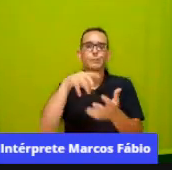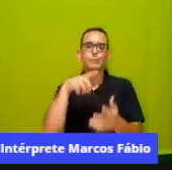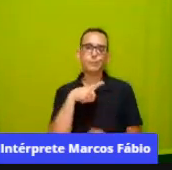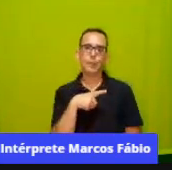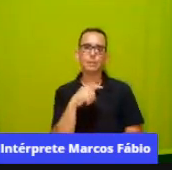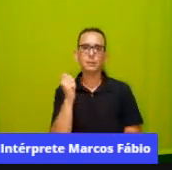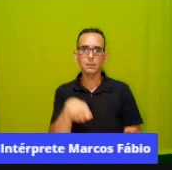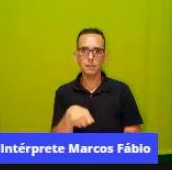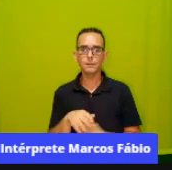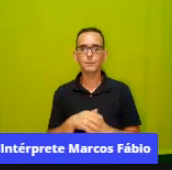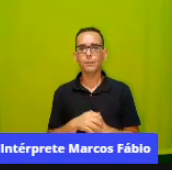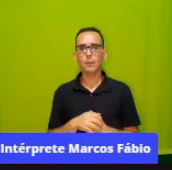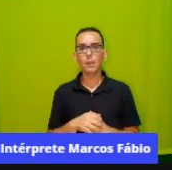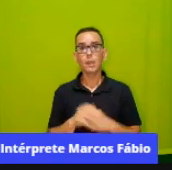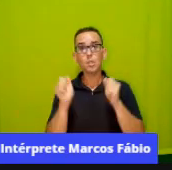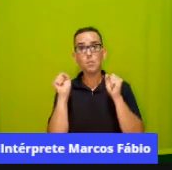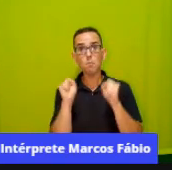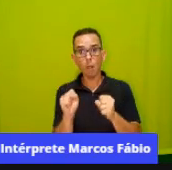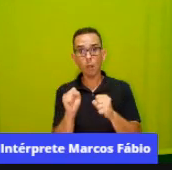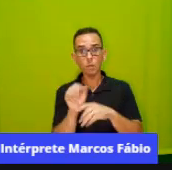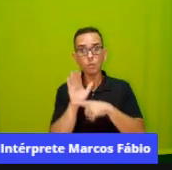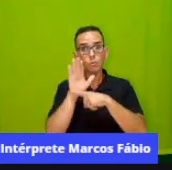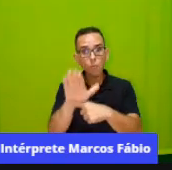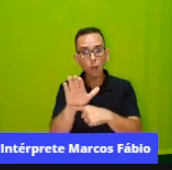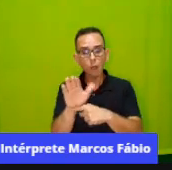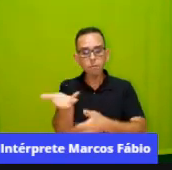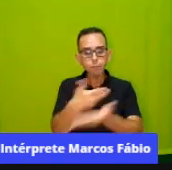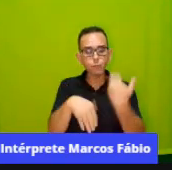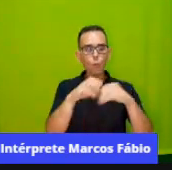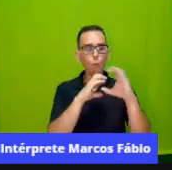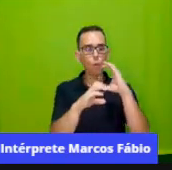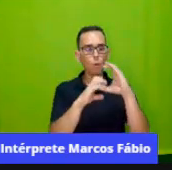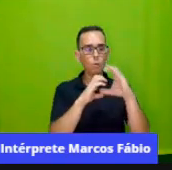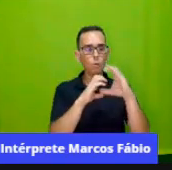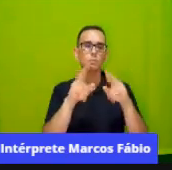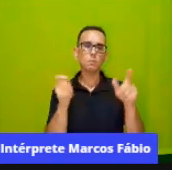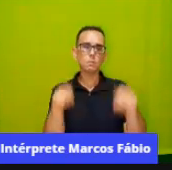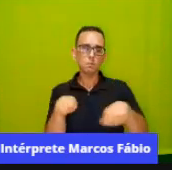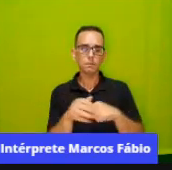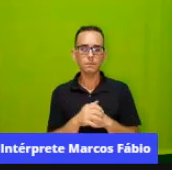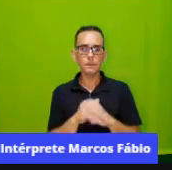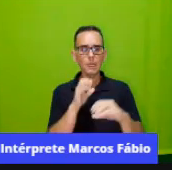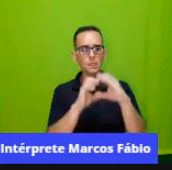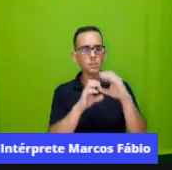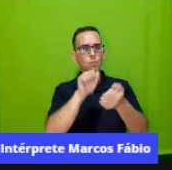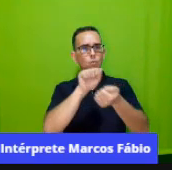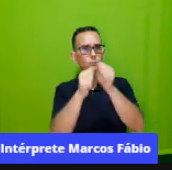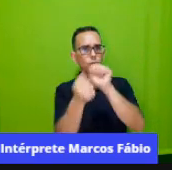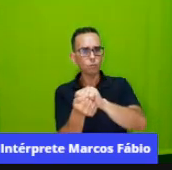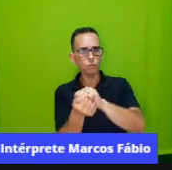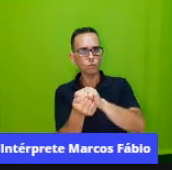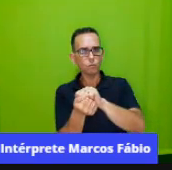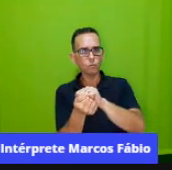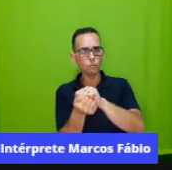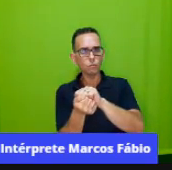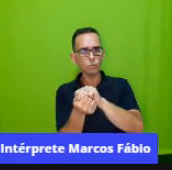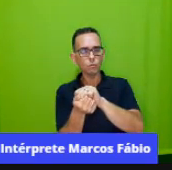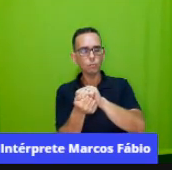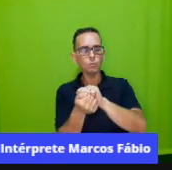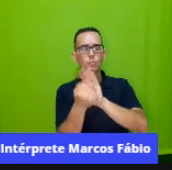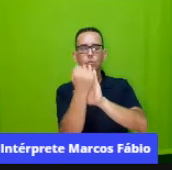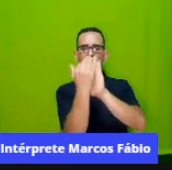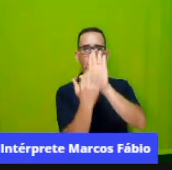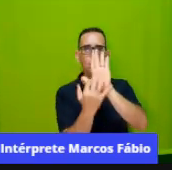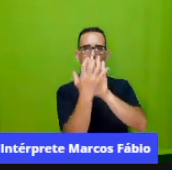salas de recursos da rede municipal têm esse software que pode trabalhar a comunicação alternativa. Então, a gente pode trabalhar a